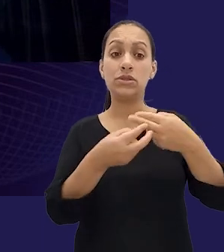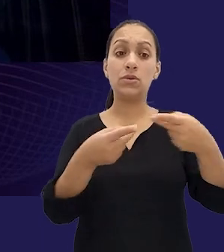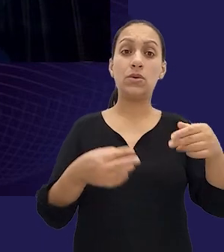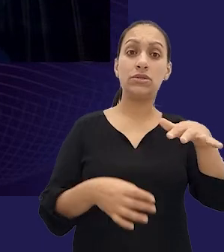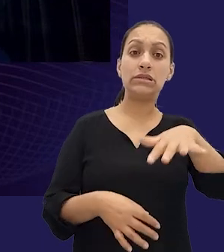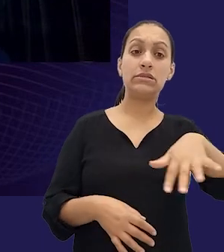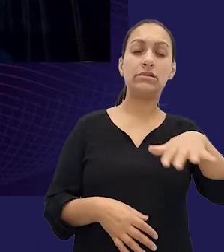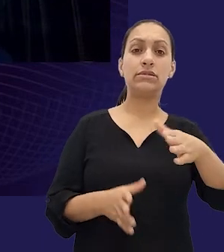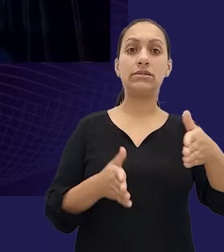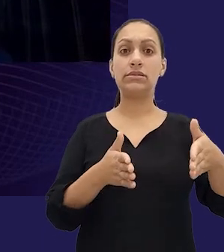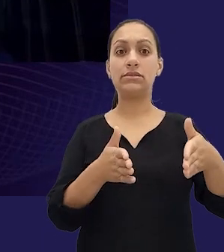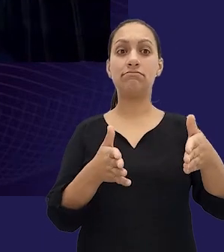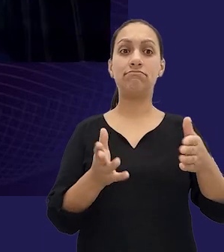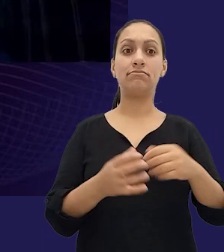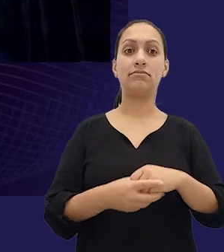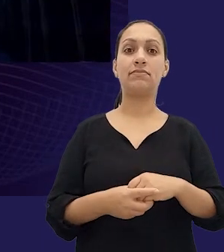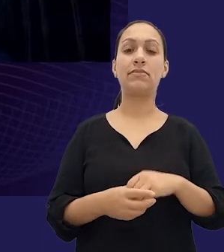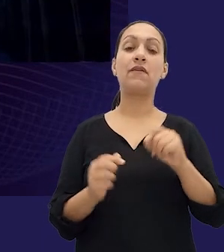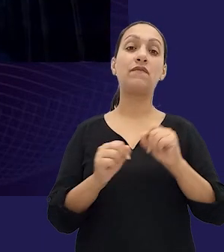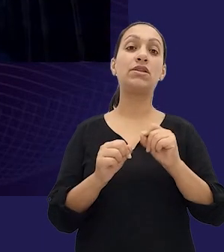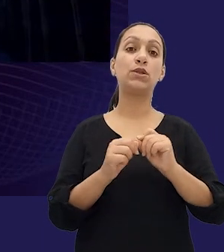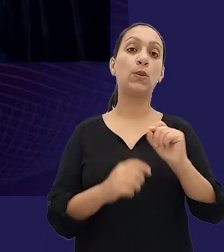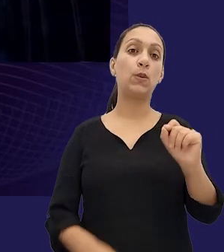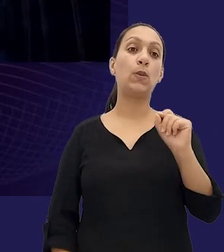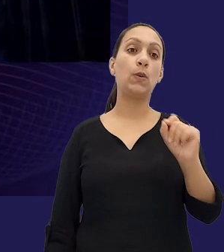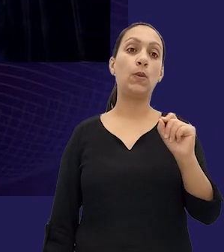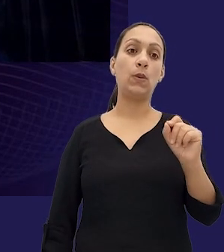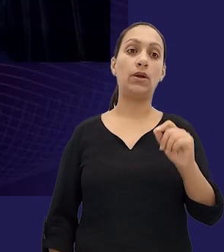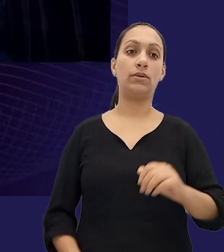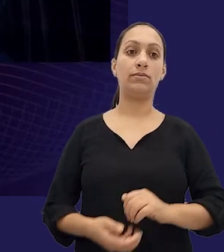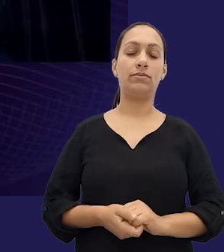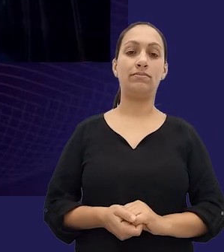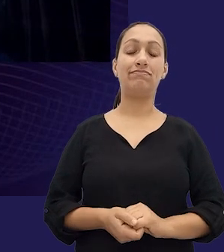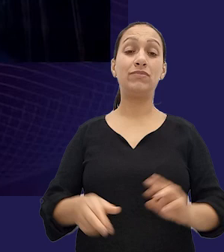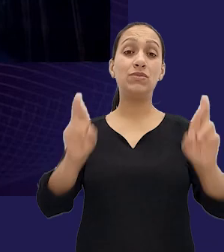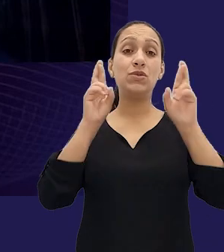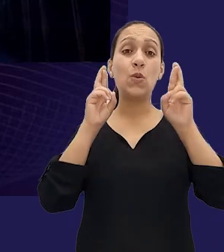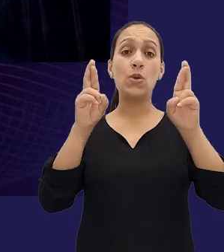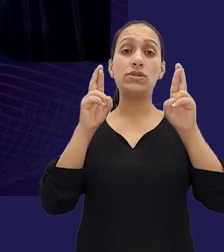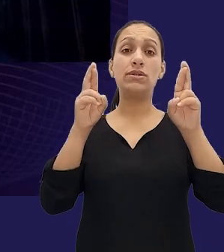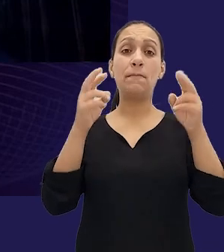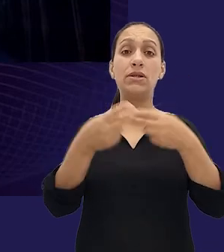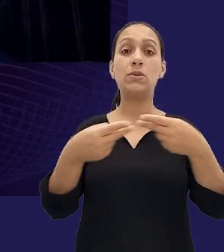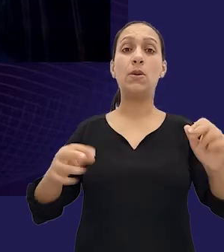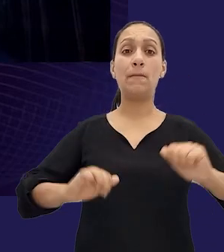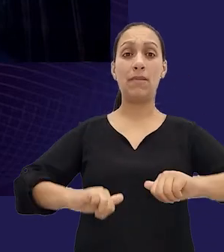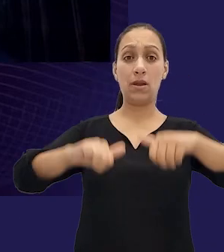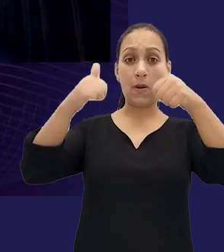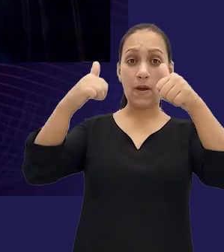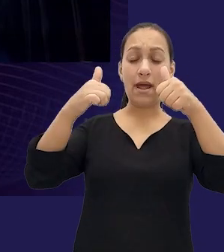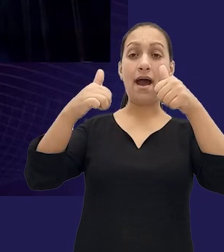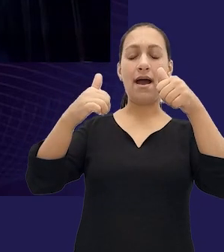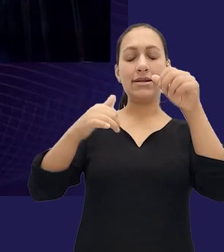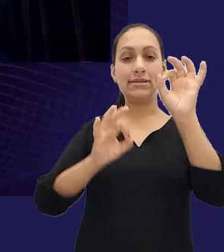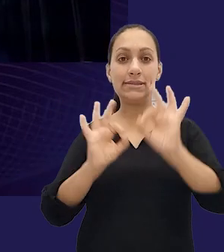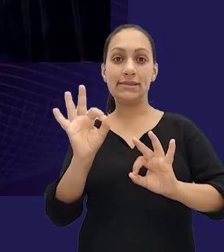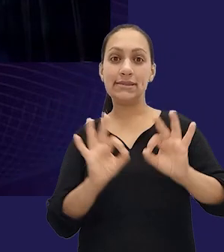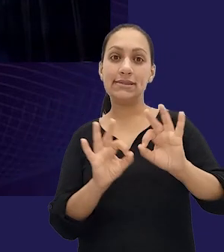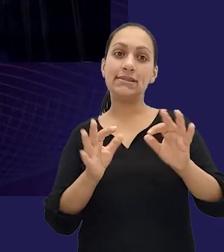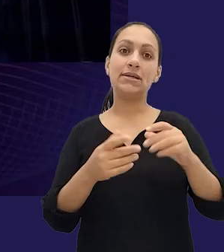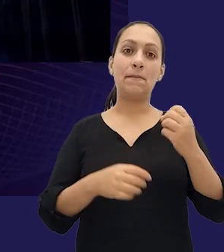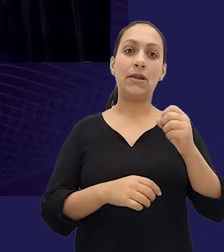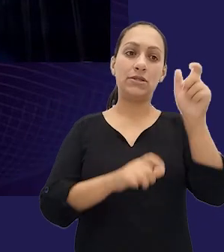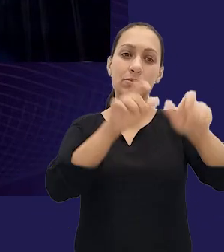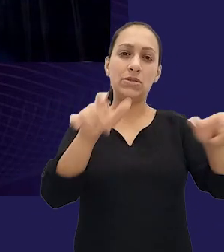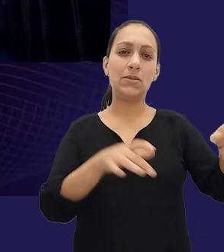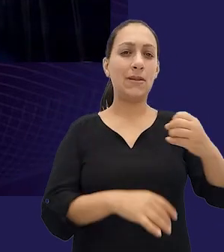lados, mas fazer o quê, né? Ficamos na torcida para as coisas melhorarem, as coisas se ajeitarem, as pessoas ficarem